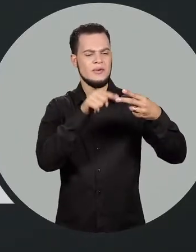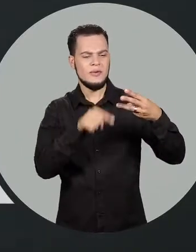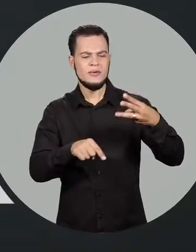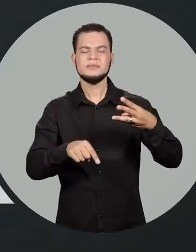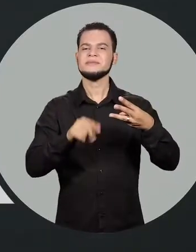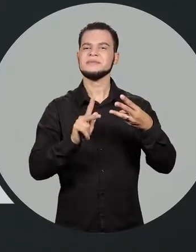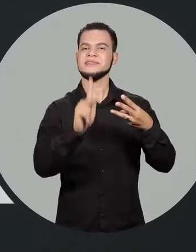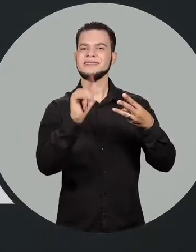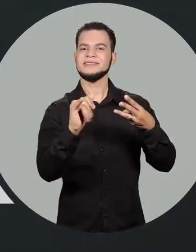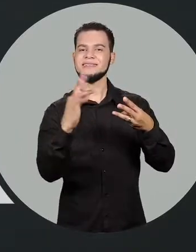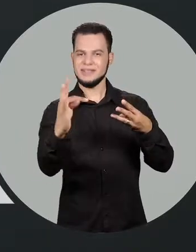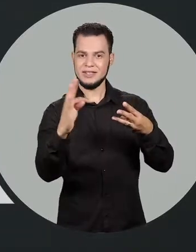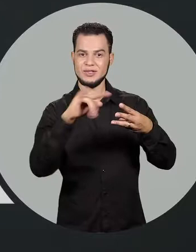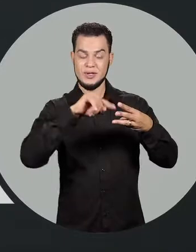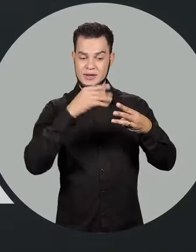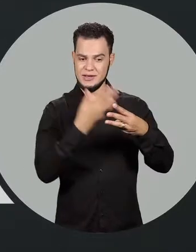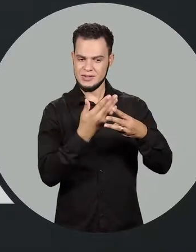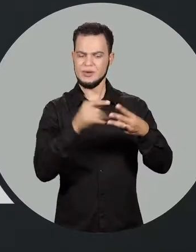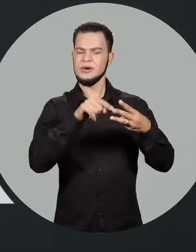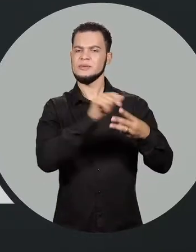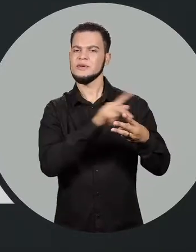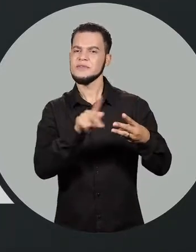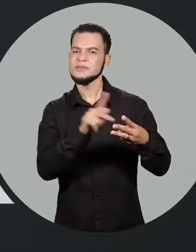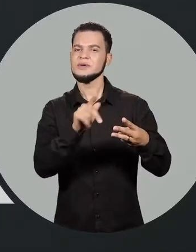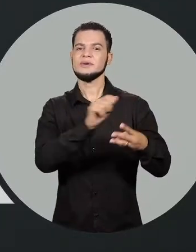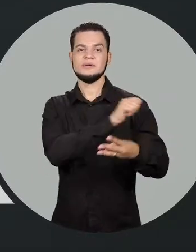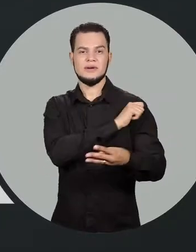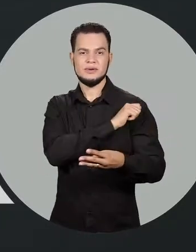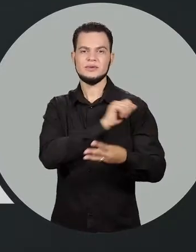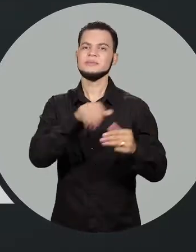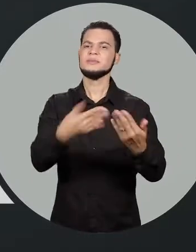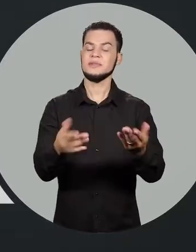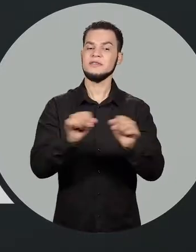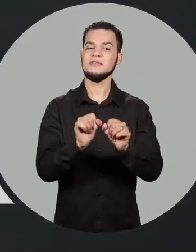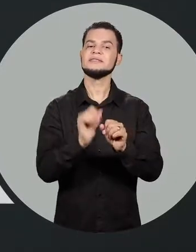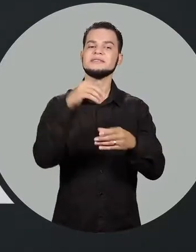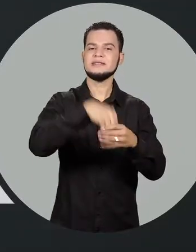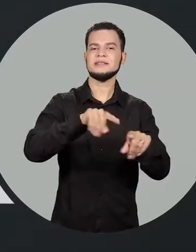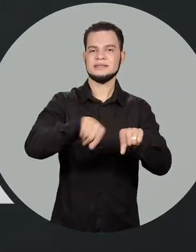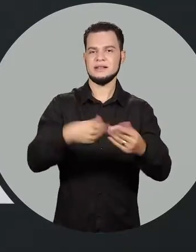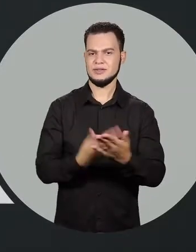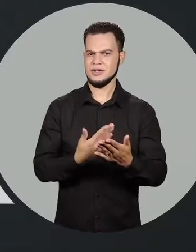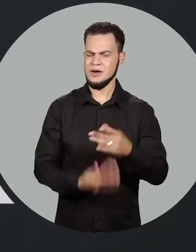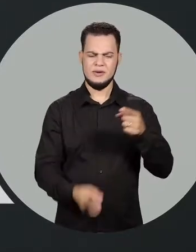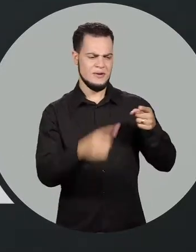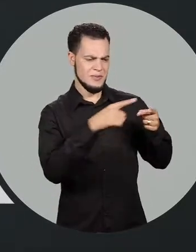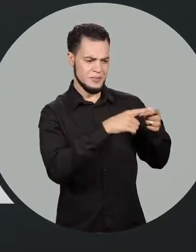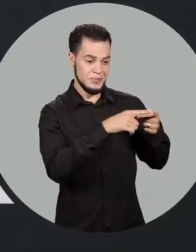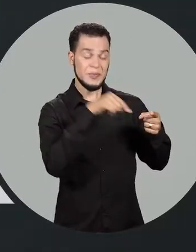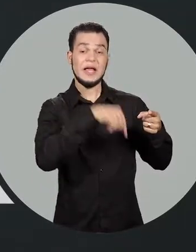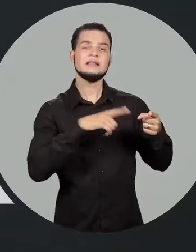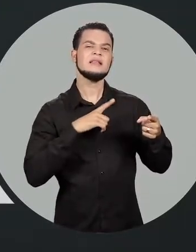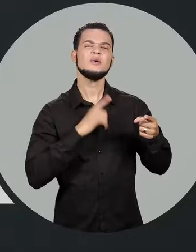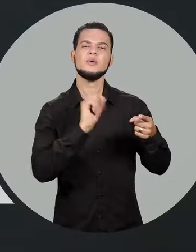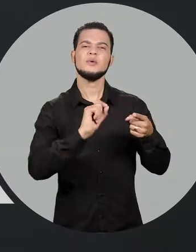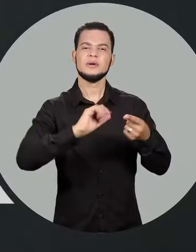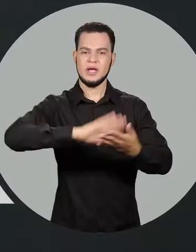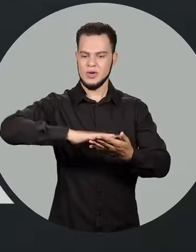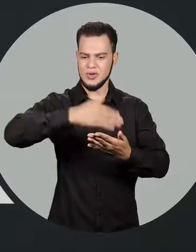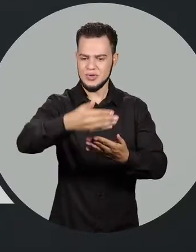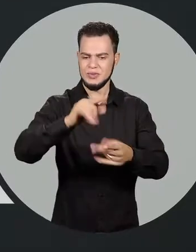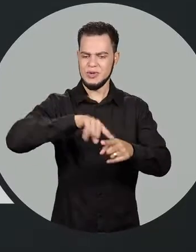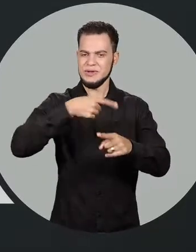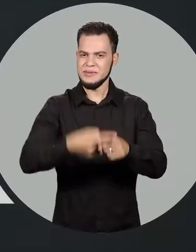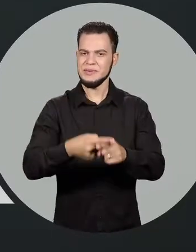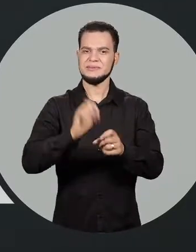Professor e Kit Aluno para a realização das atividades em sala de aula, sendo Kit Escola, um notebook, um